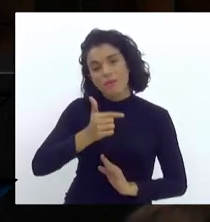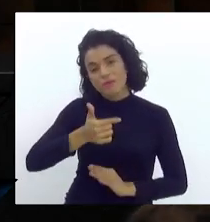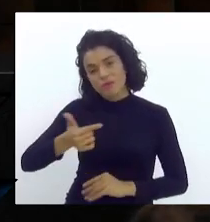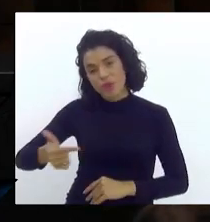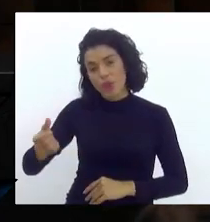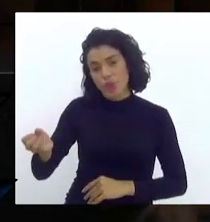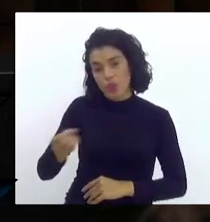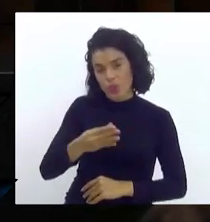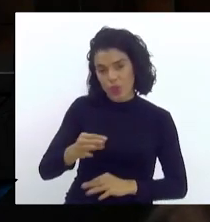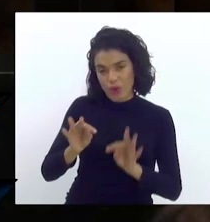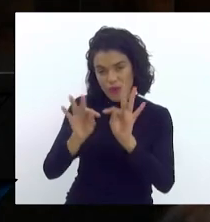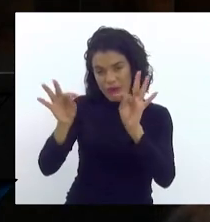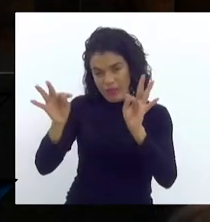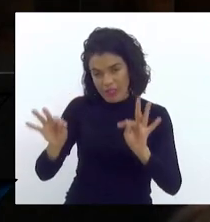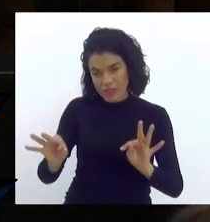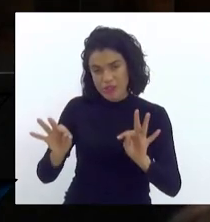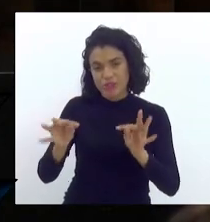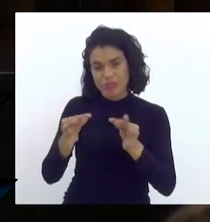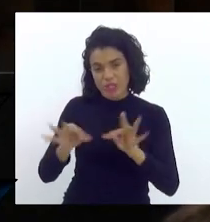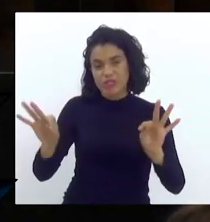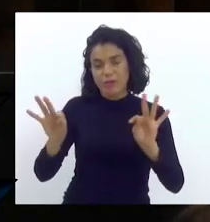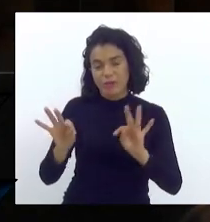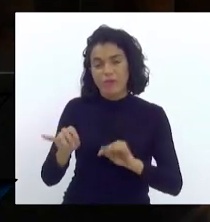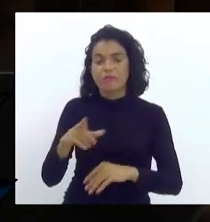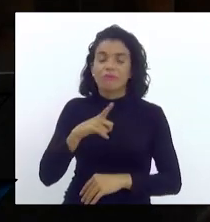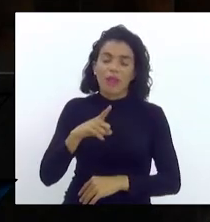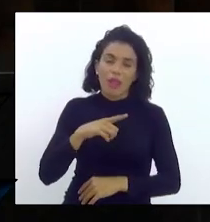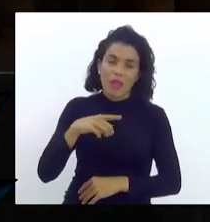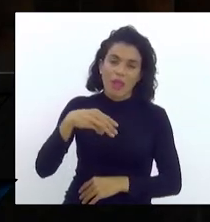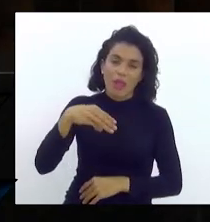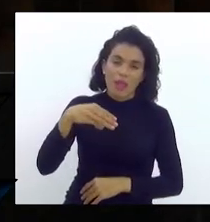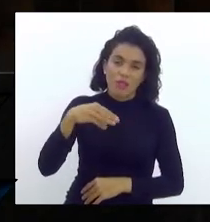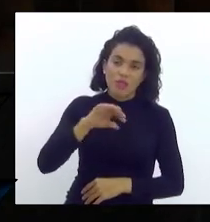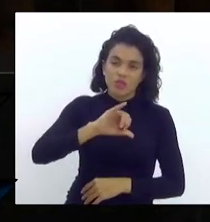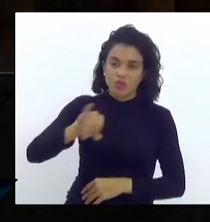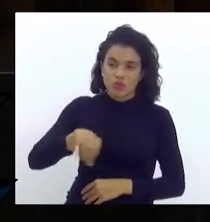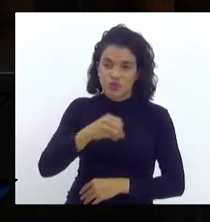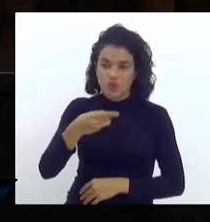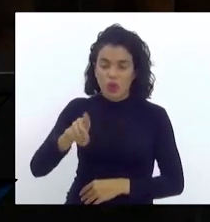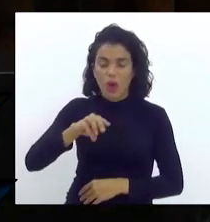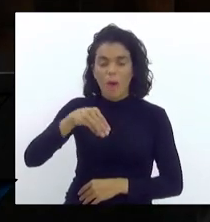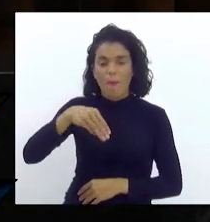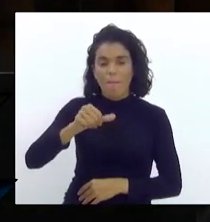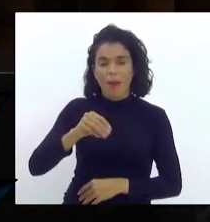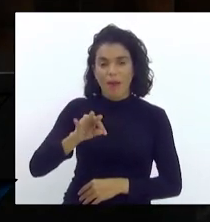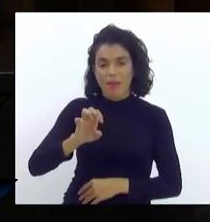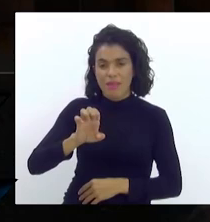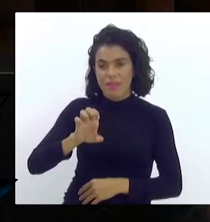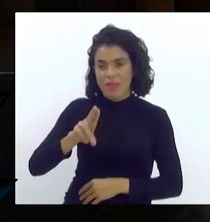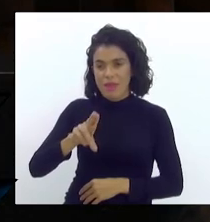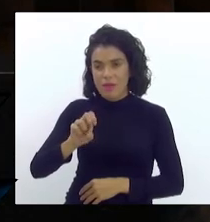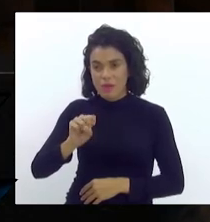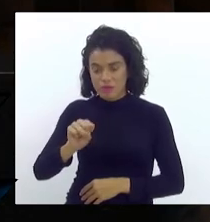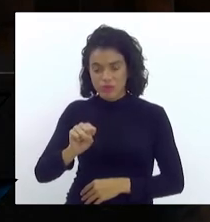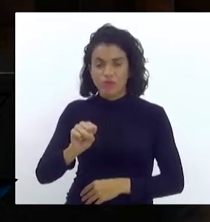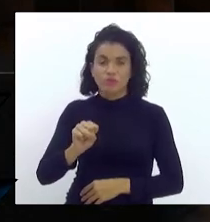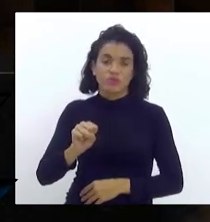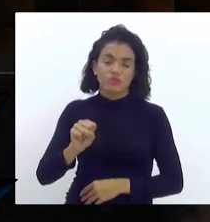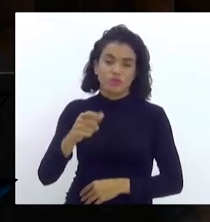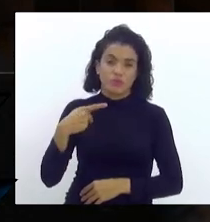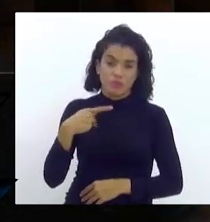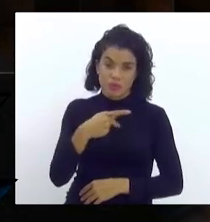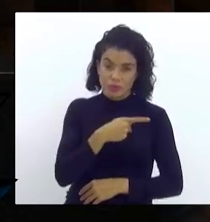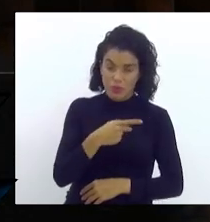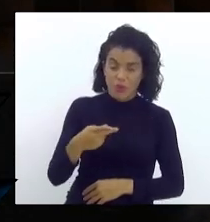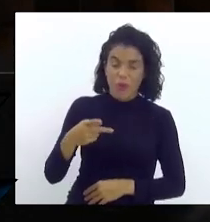Novo Testamento, com os Evangelhos, Mateus, Marcos, Lucas, João, as epístolas, cartas que o apóstolo Paulo escreveu, Romanos,